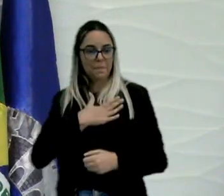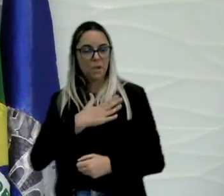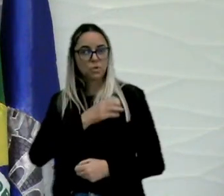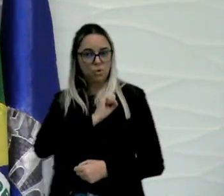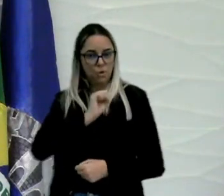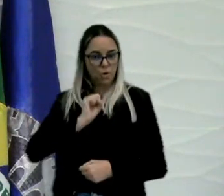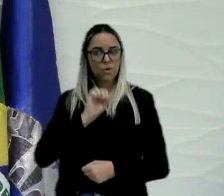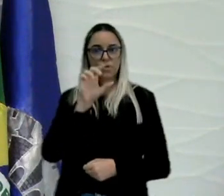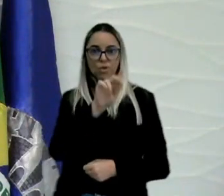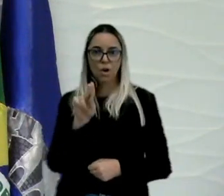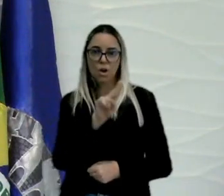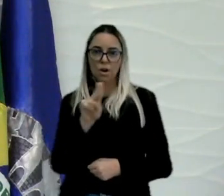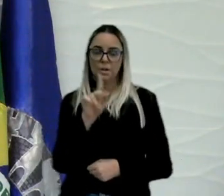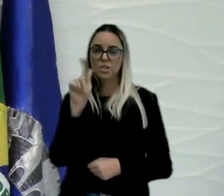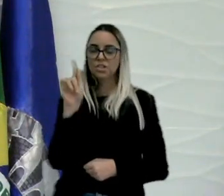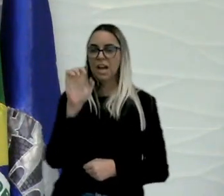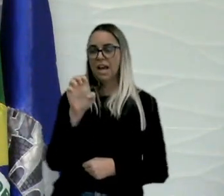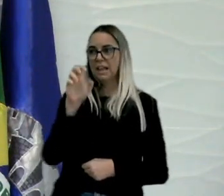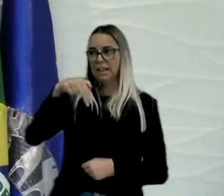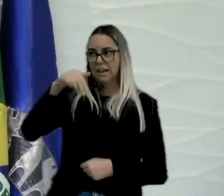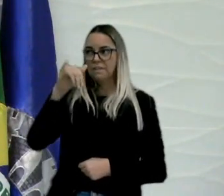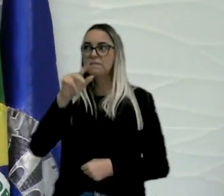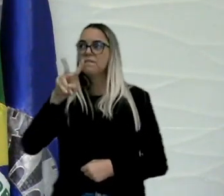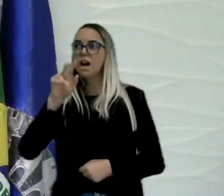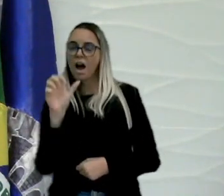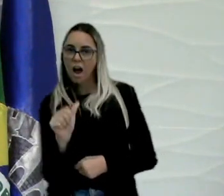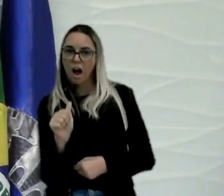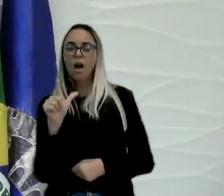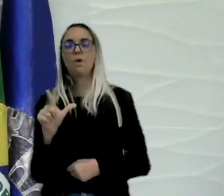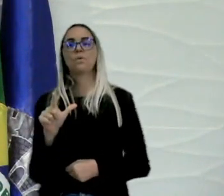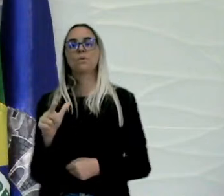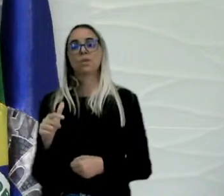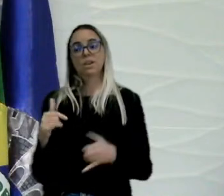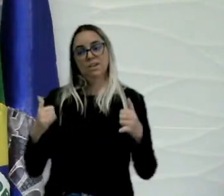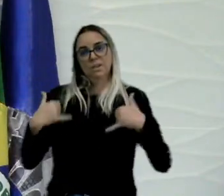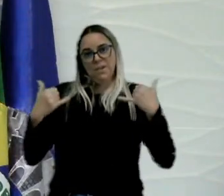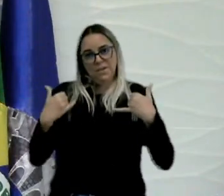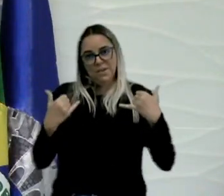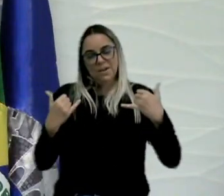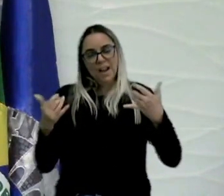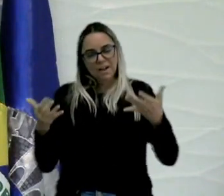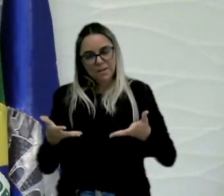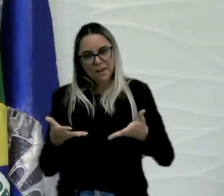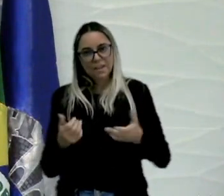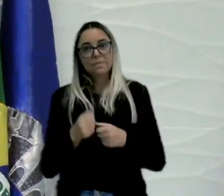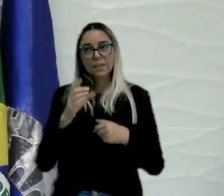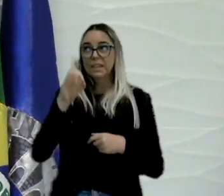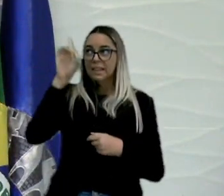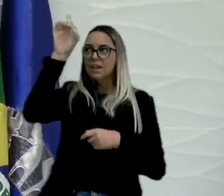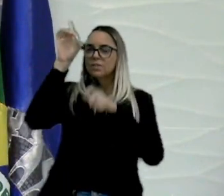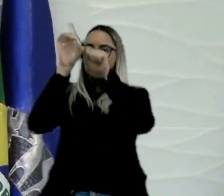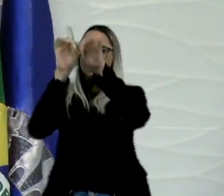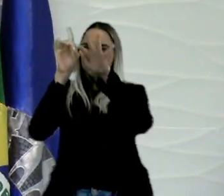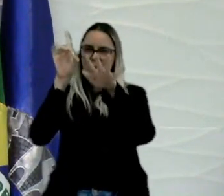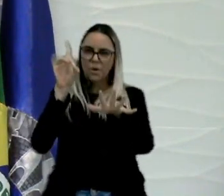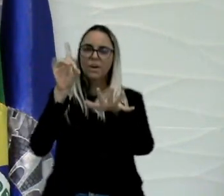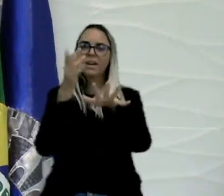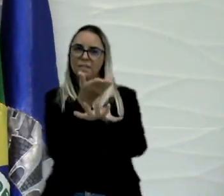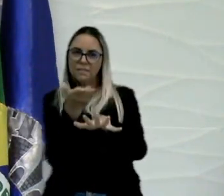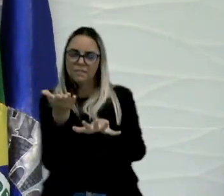Genival Frutuoso dos Santos que completou idade nova e que Deus possa estar o abençoando e